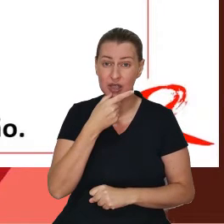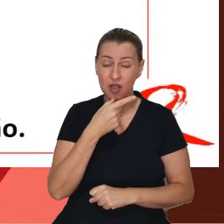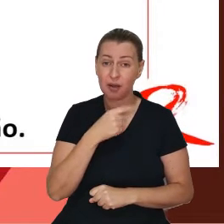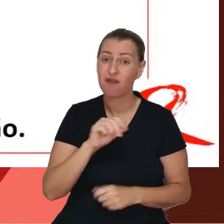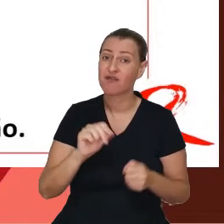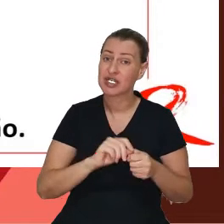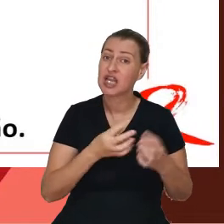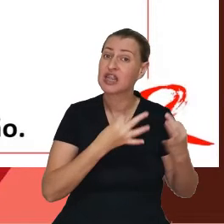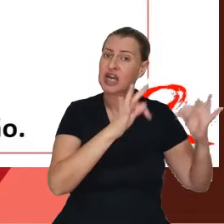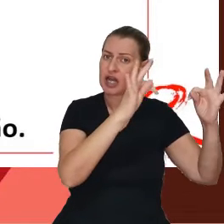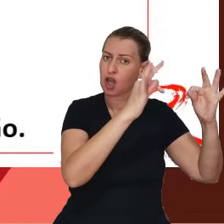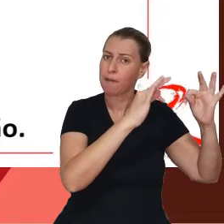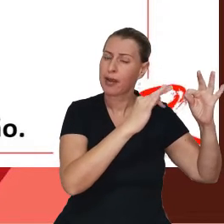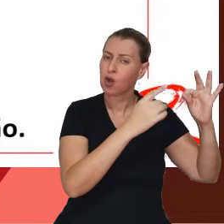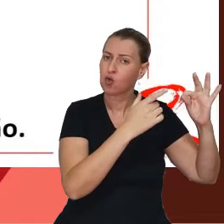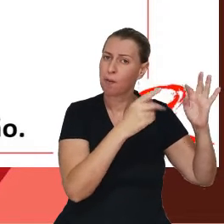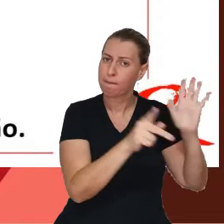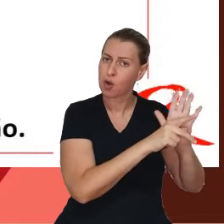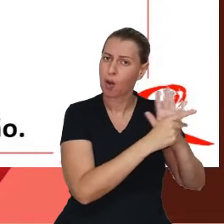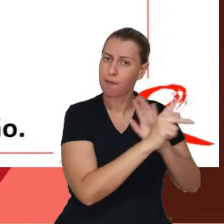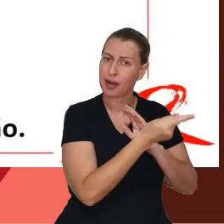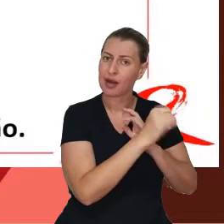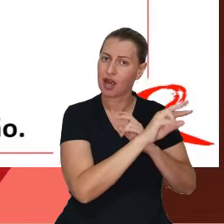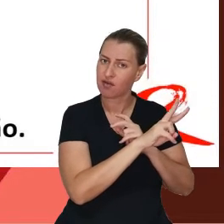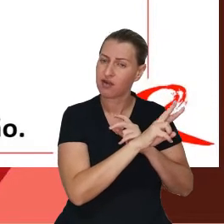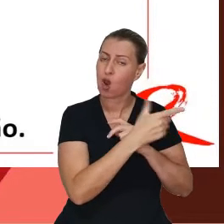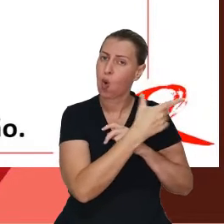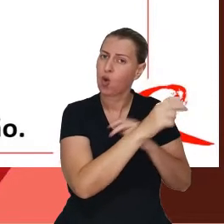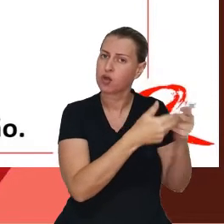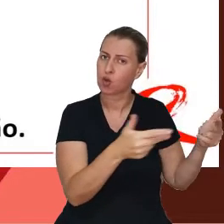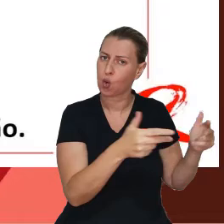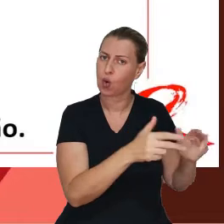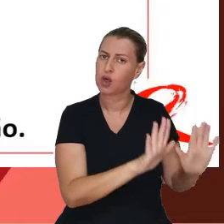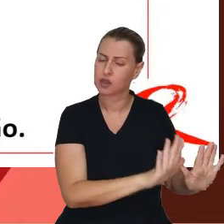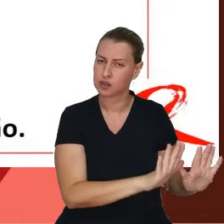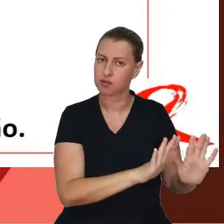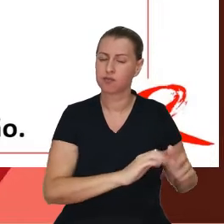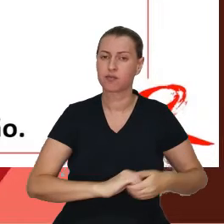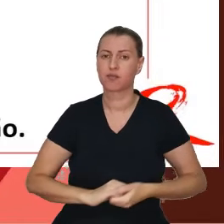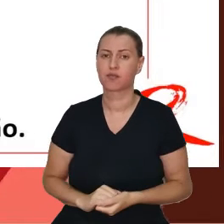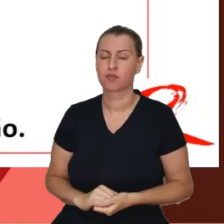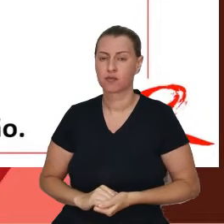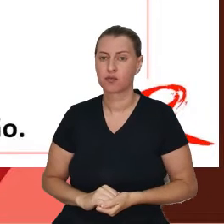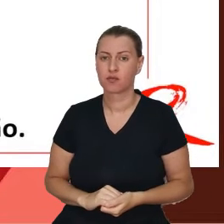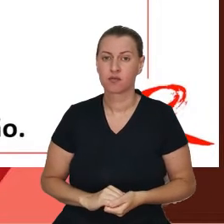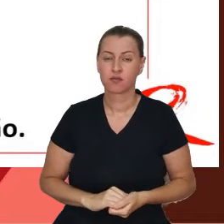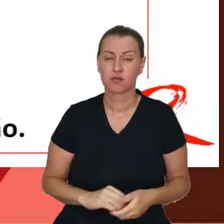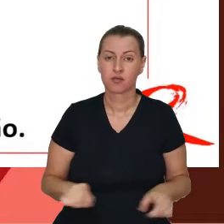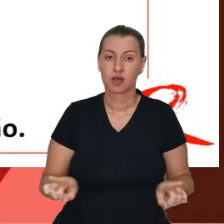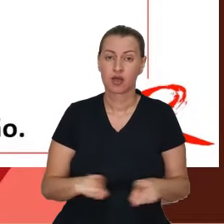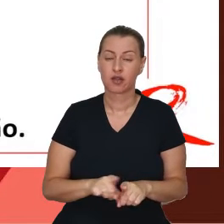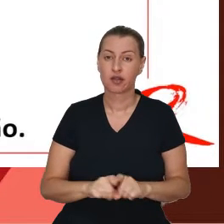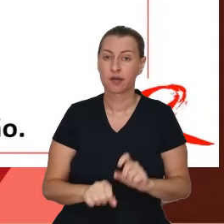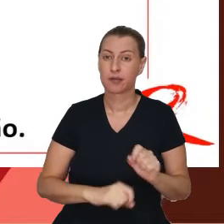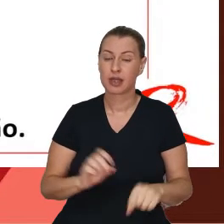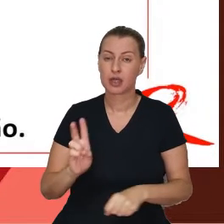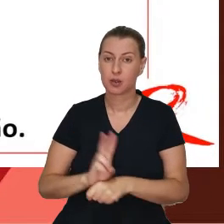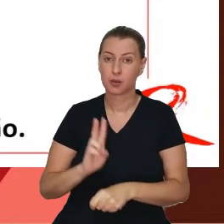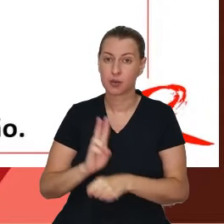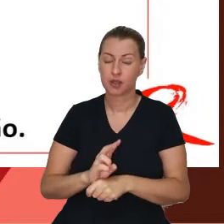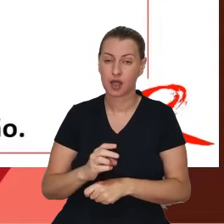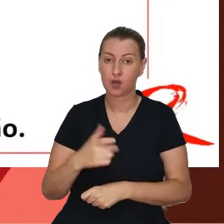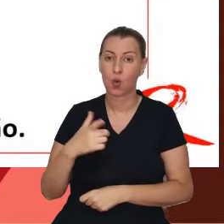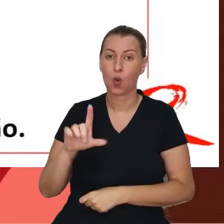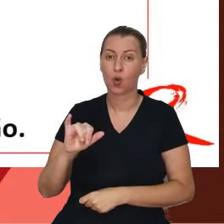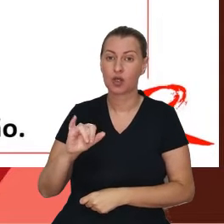o tratamento do HIV, que aí é outro esquema de antirretroviral. Também é monitorado as outras